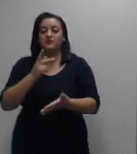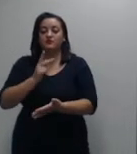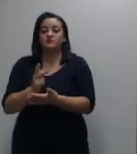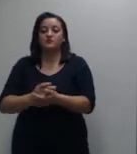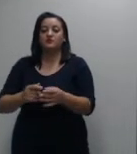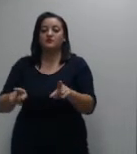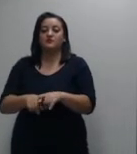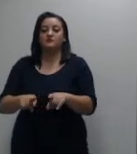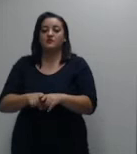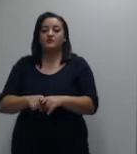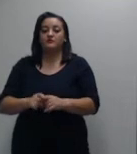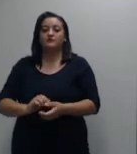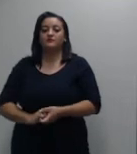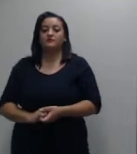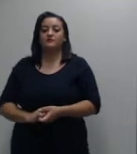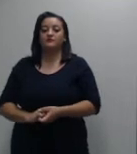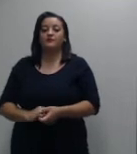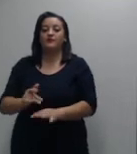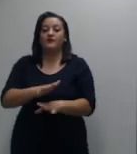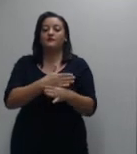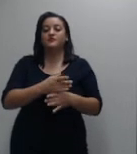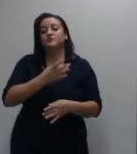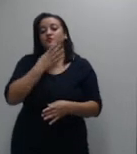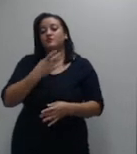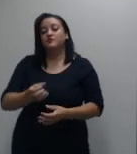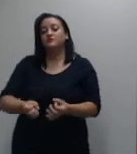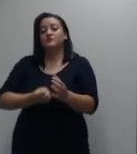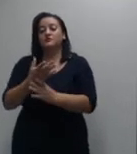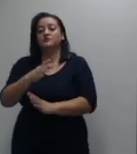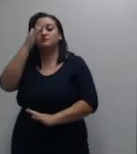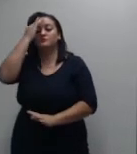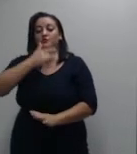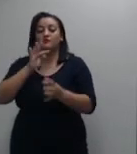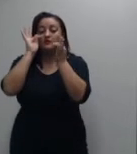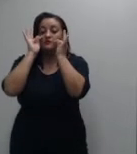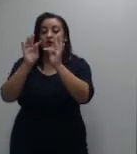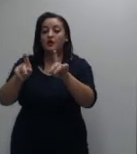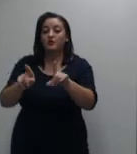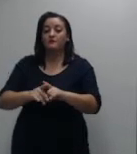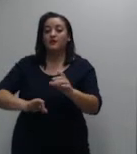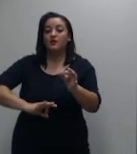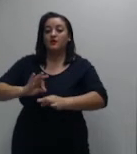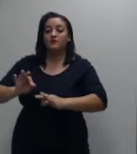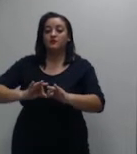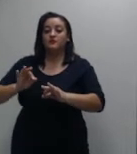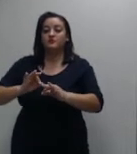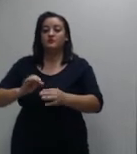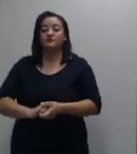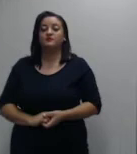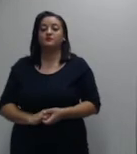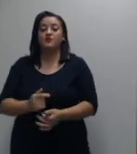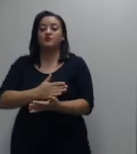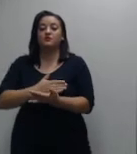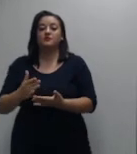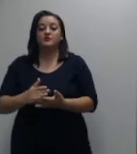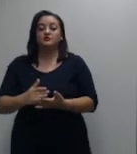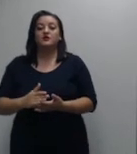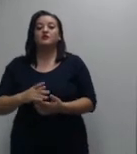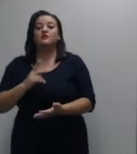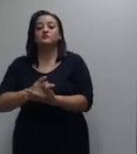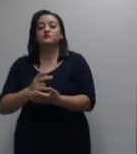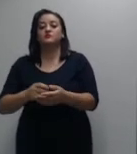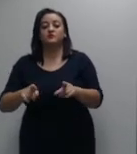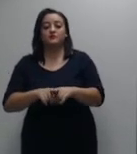perdidamente afasta-se o pedido de produção de prova testemunhal formulado pelo requerido a partir da homologação